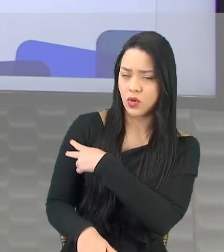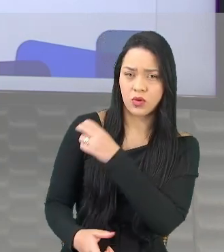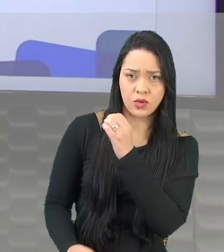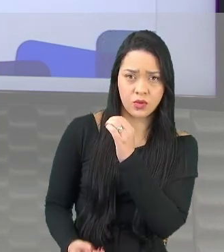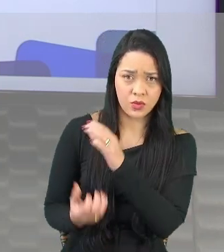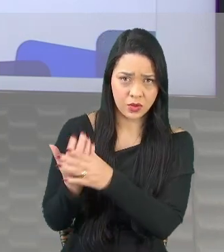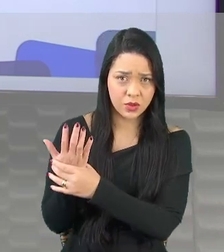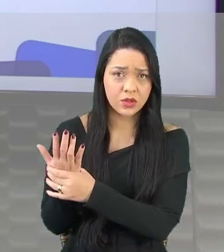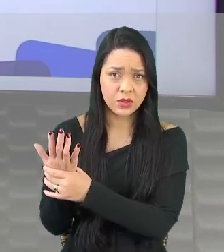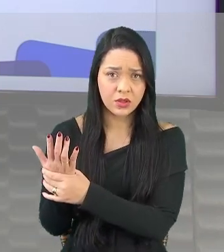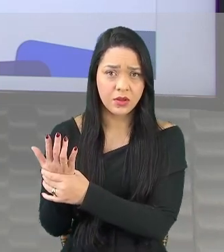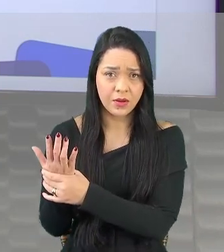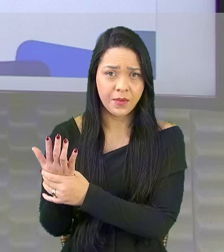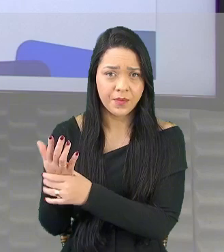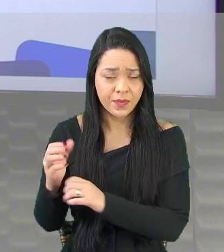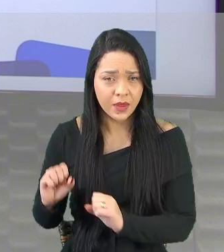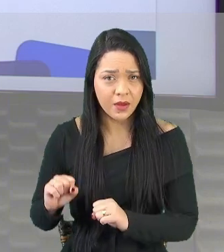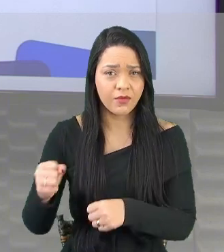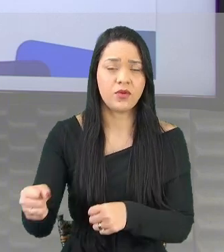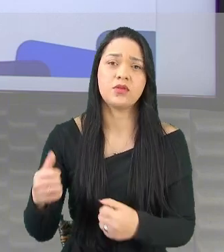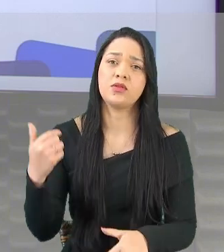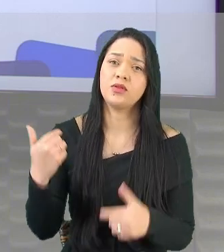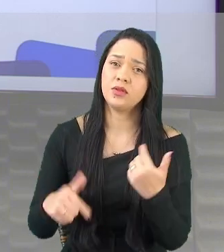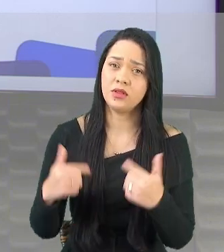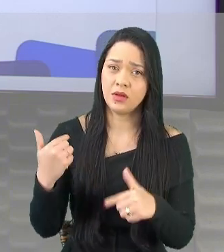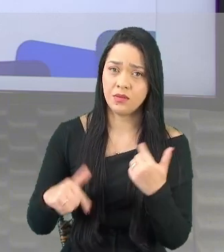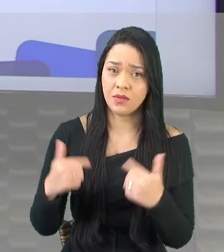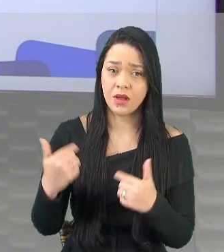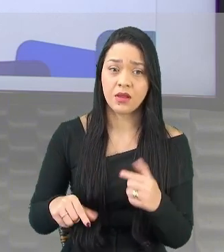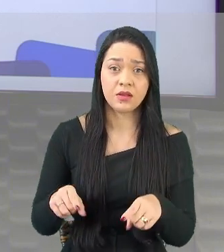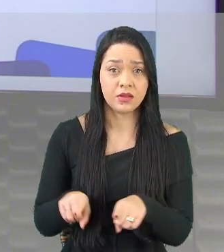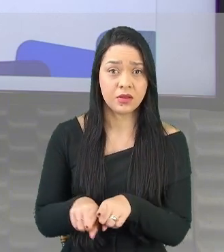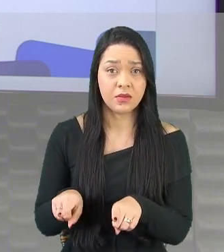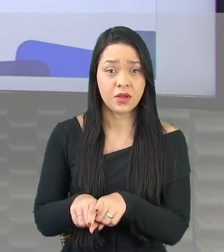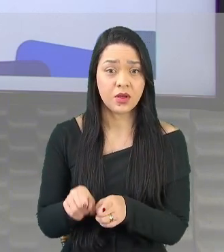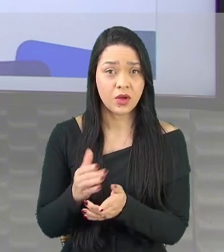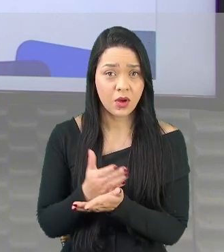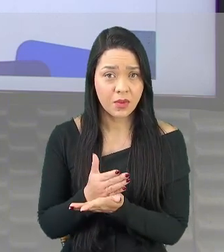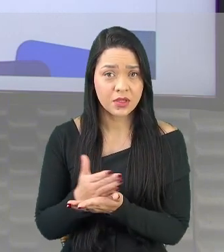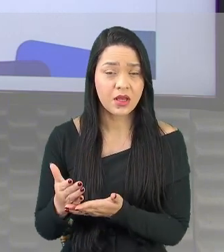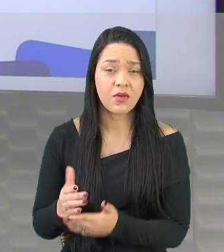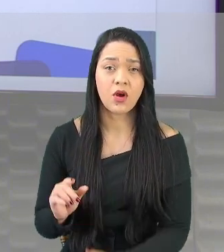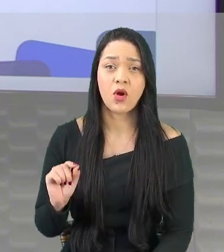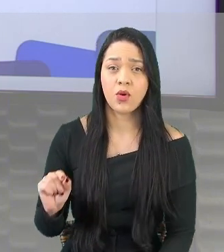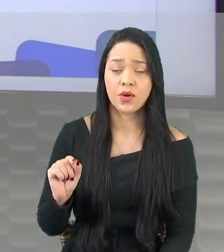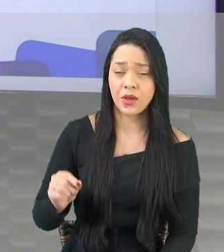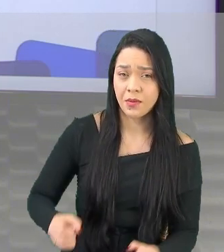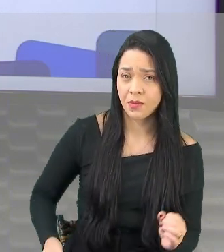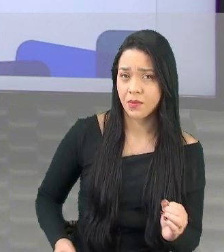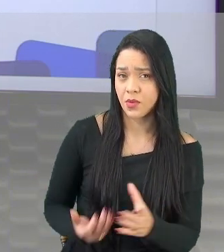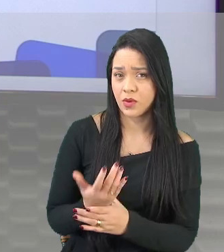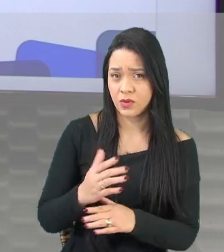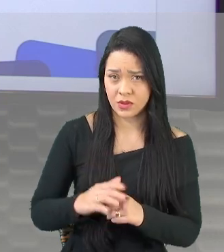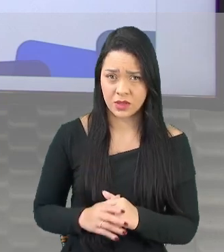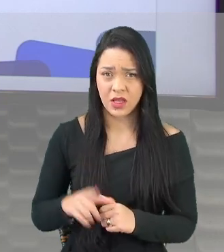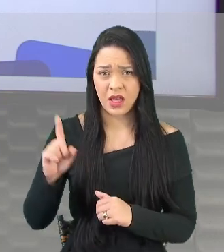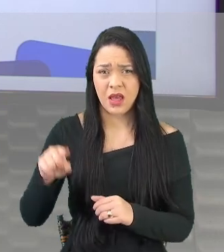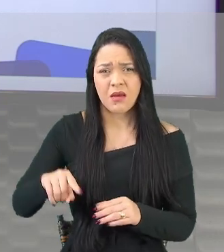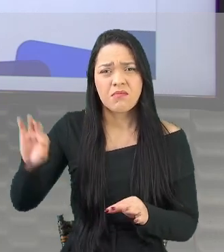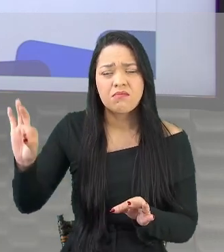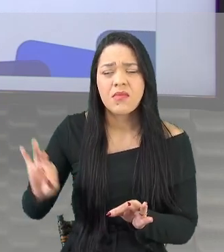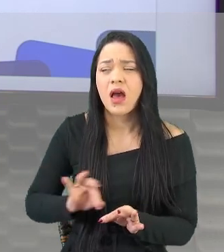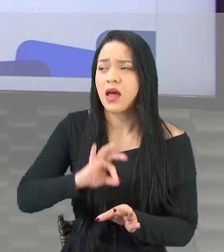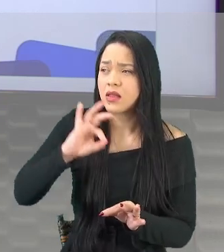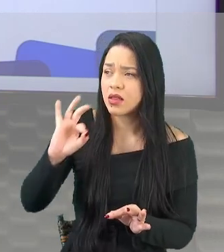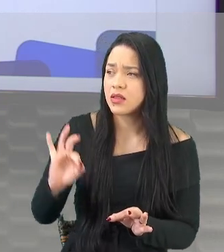ele também comercializava o que produzia. Era aquele artesão, aquele que pegava para fabricar uma mesa, ele